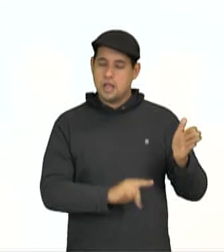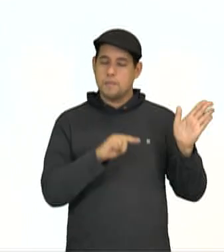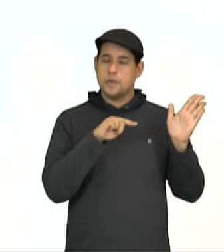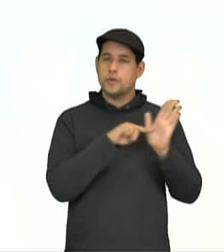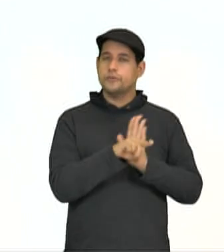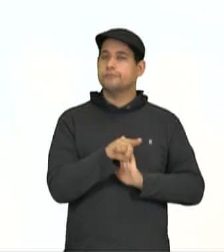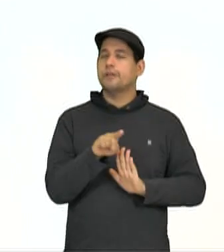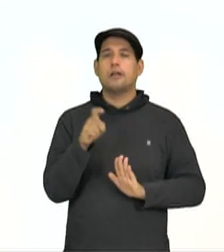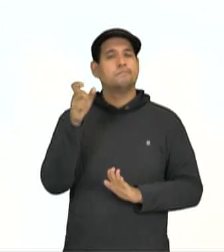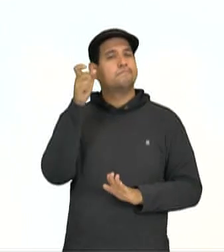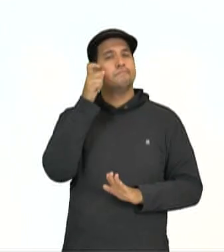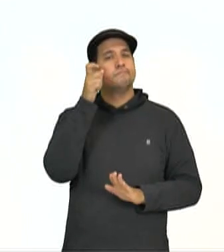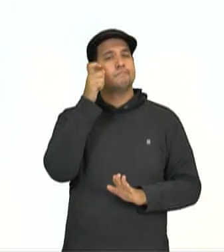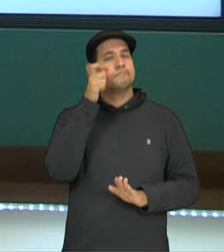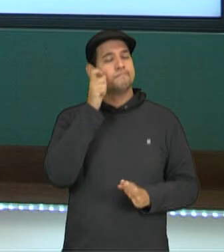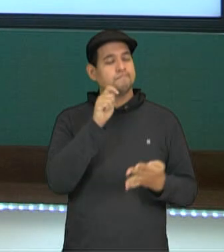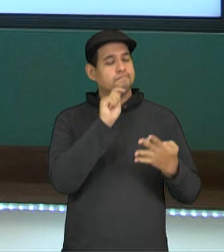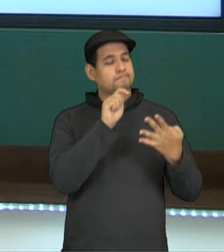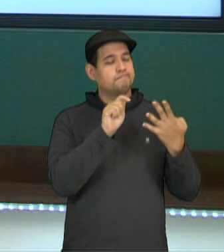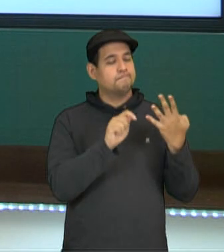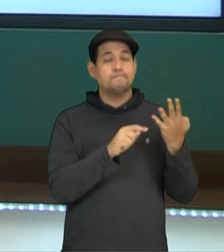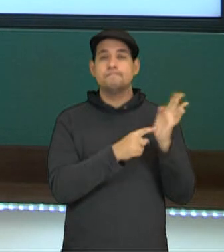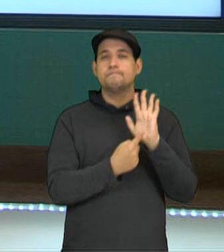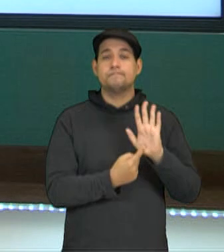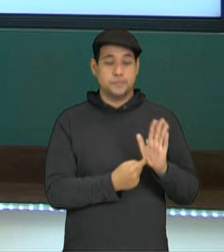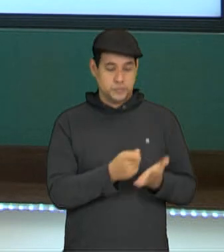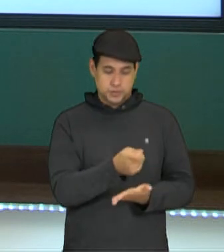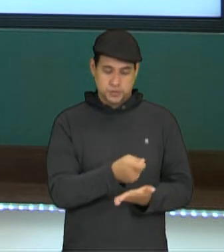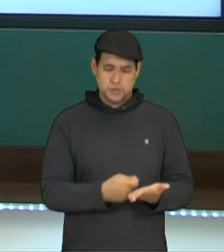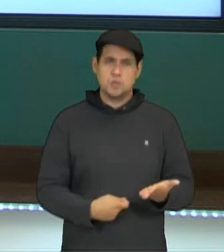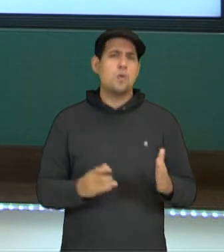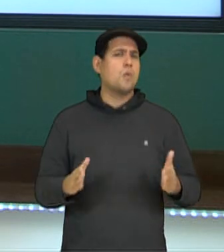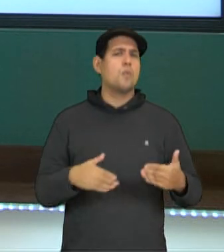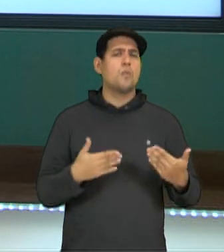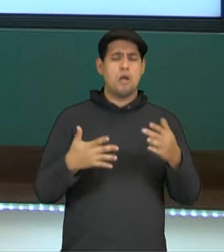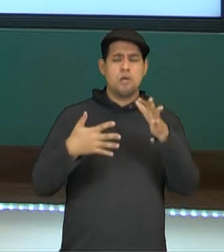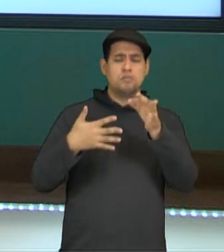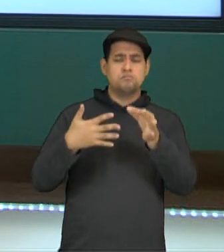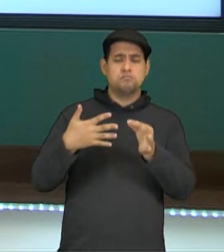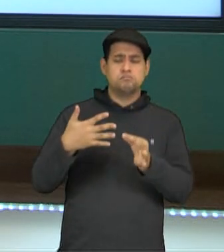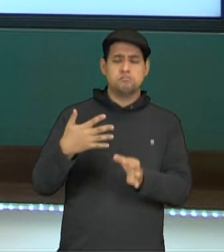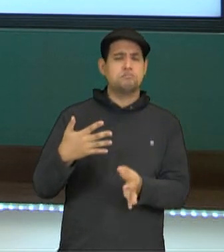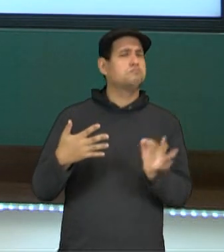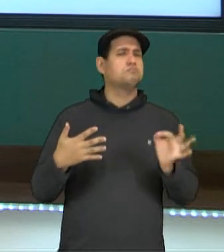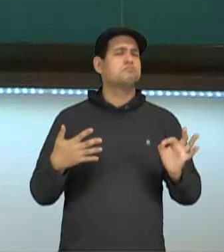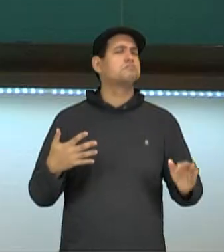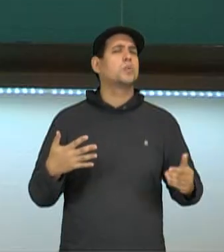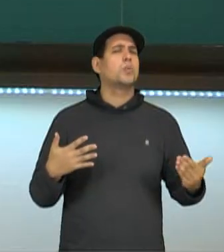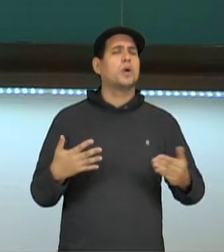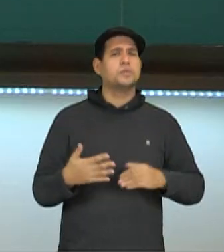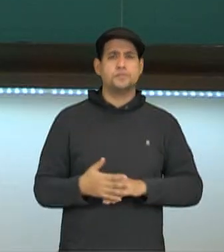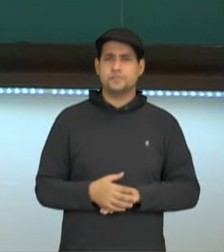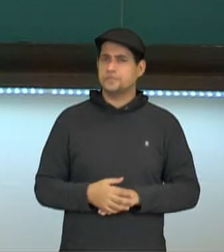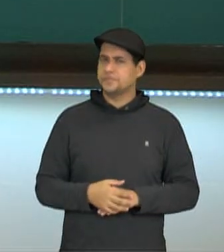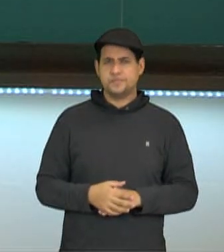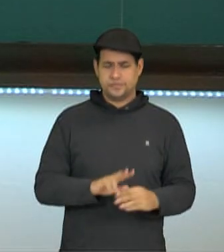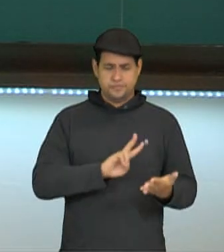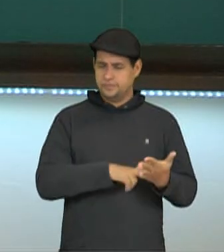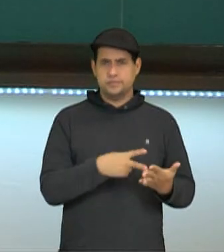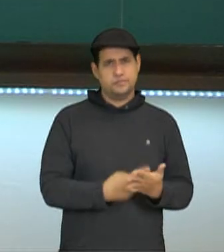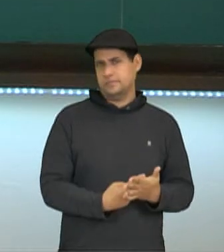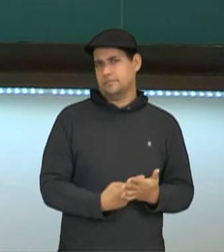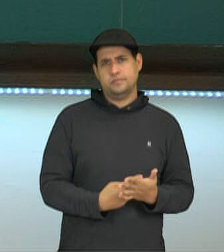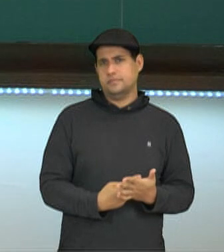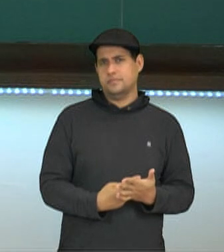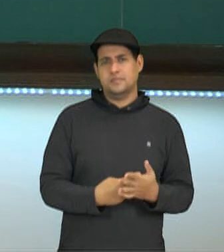suas respectivas alternativas e marquem aí no caderno de vocês qual alternativa que você acha que é a correta. Não vou fazer a tradução de